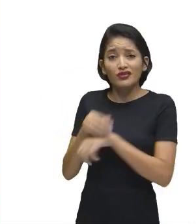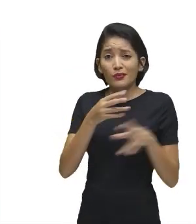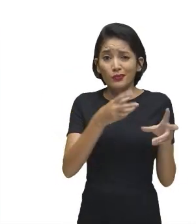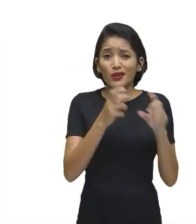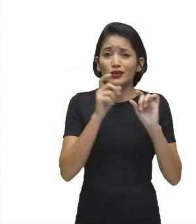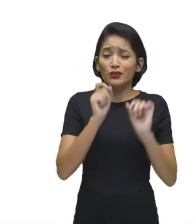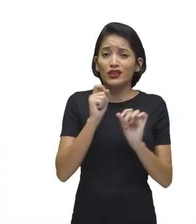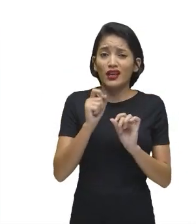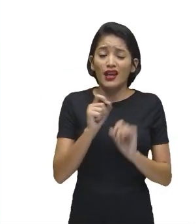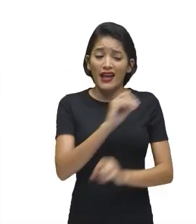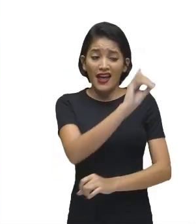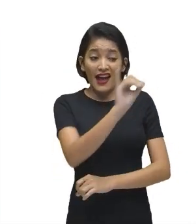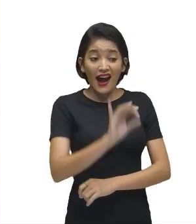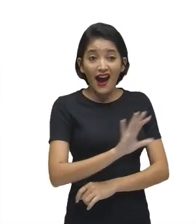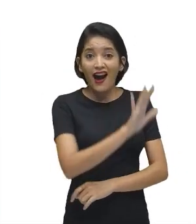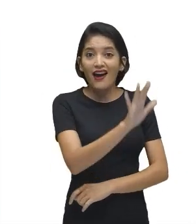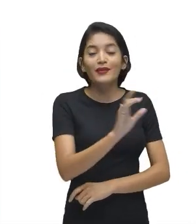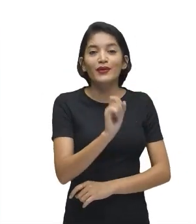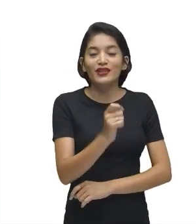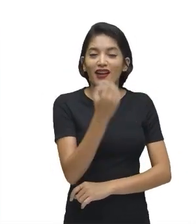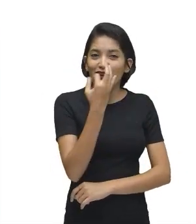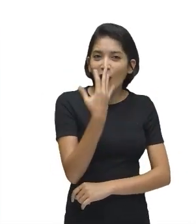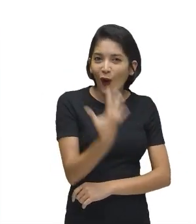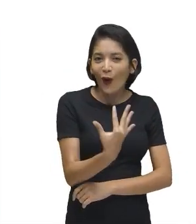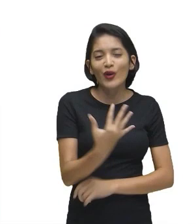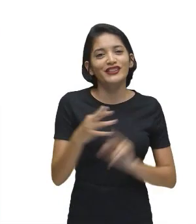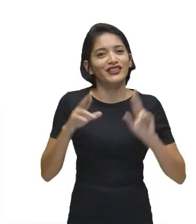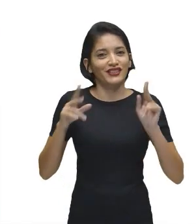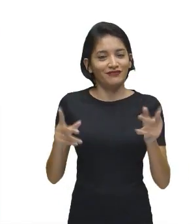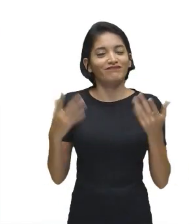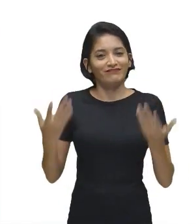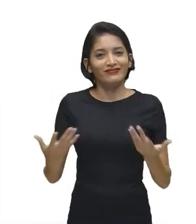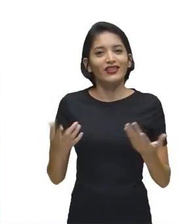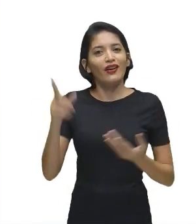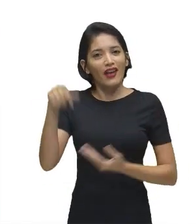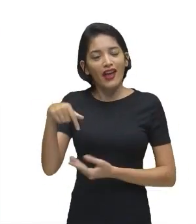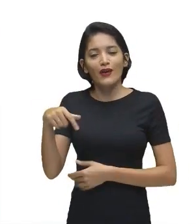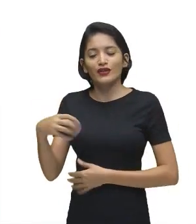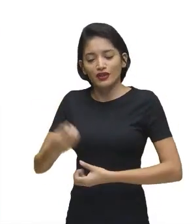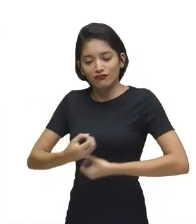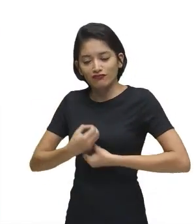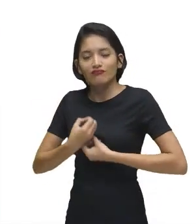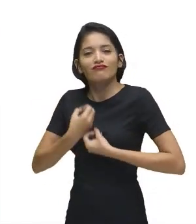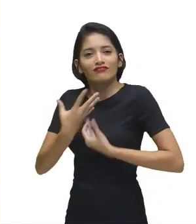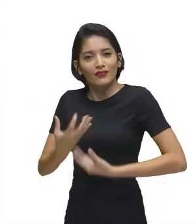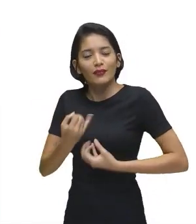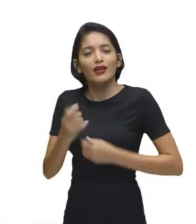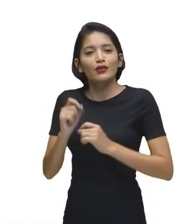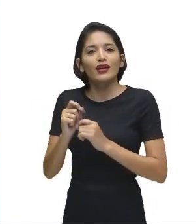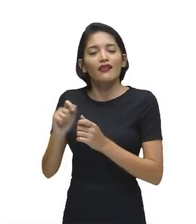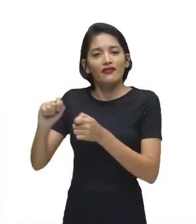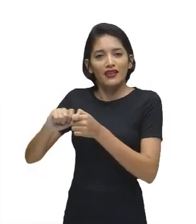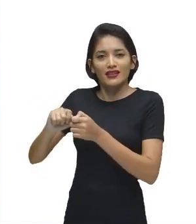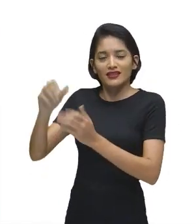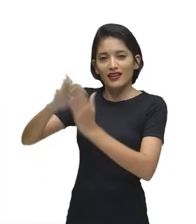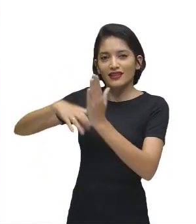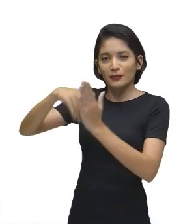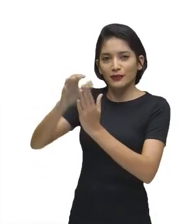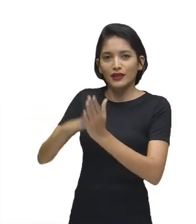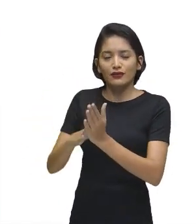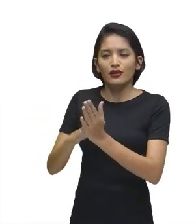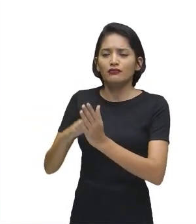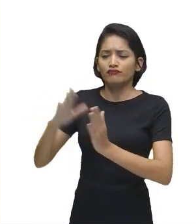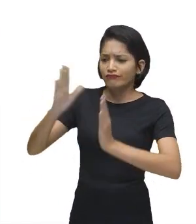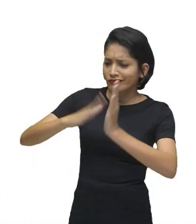as imagens elas vão ter cores diferentes. Então é isso que os impressionistas faziam nas suas pinturas. Então eles davam